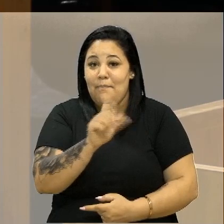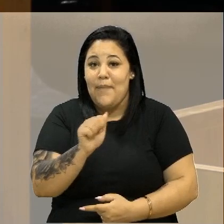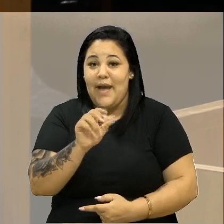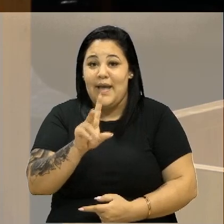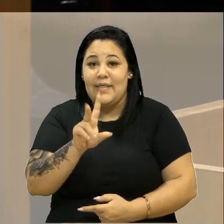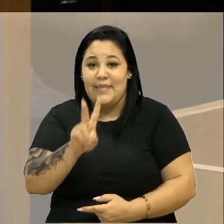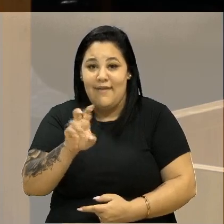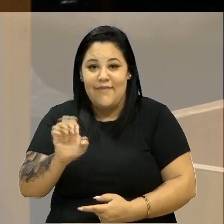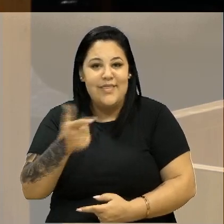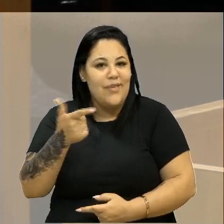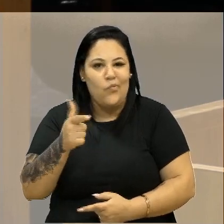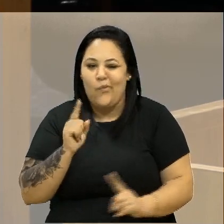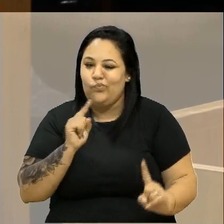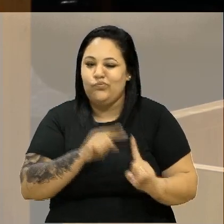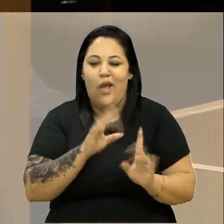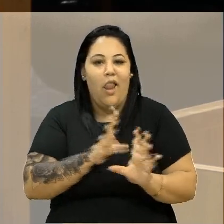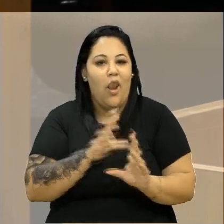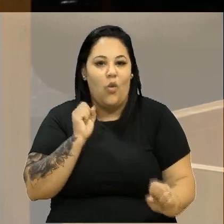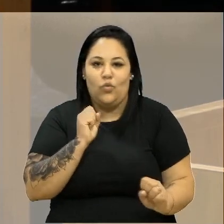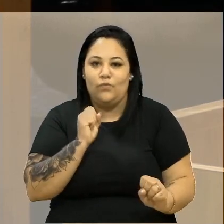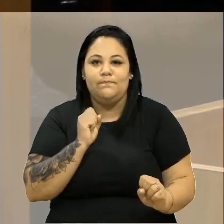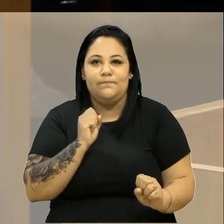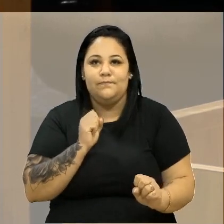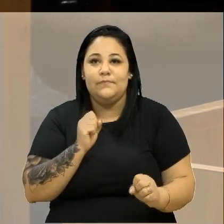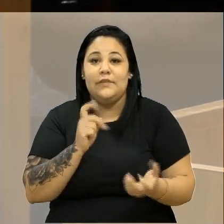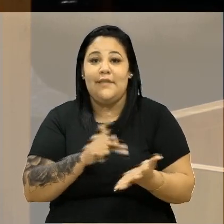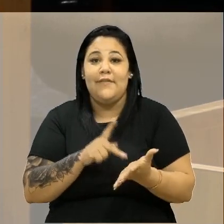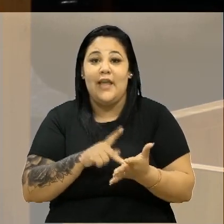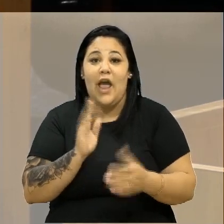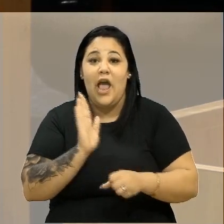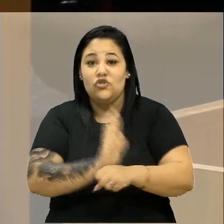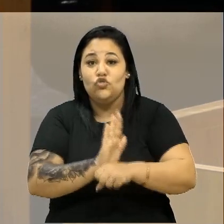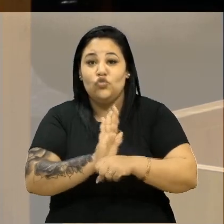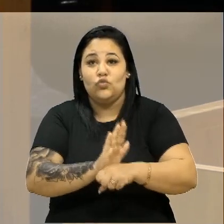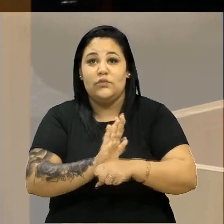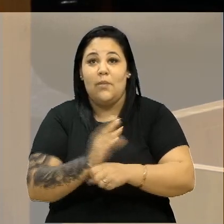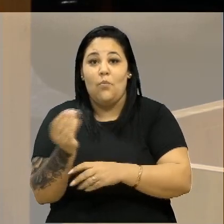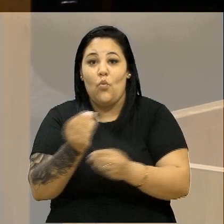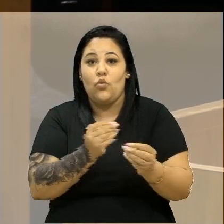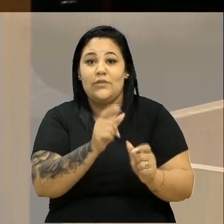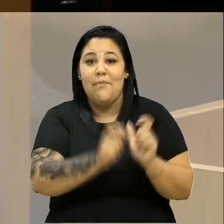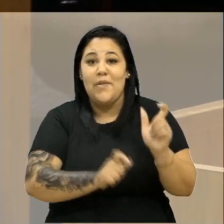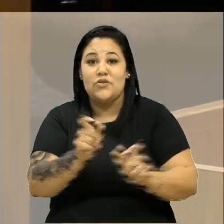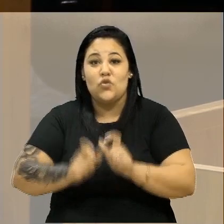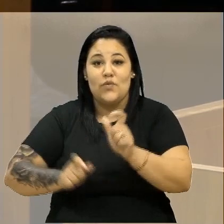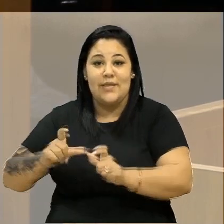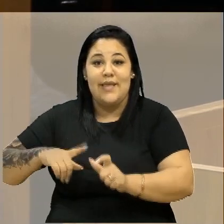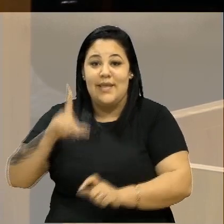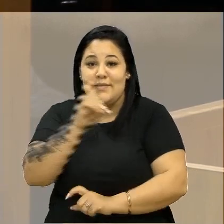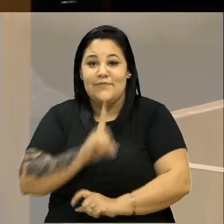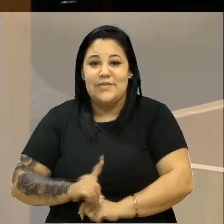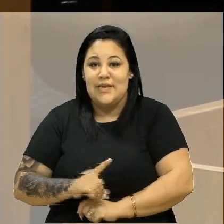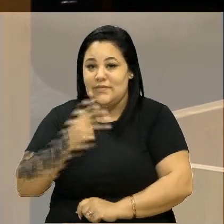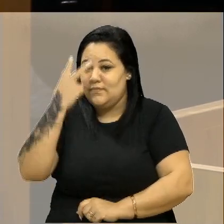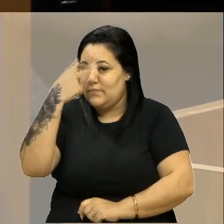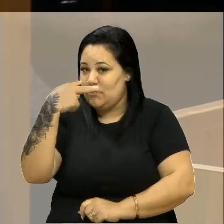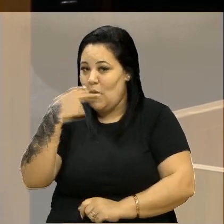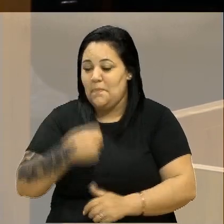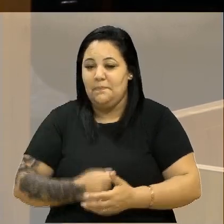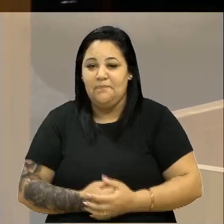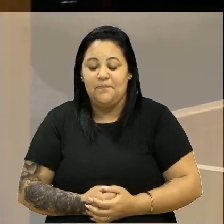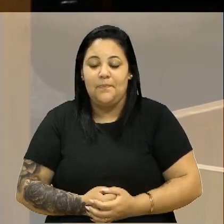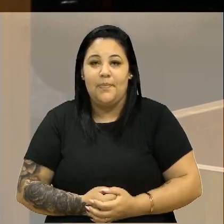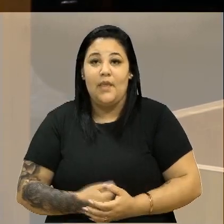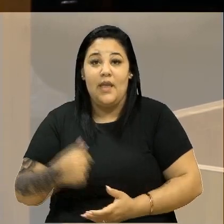lucrativos, que ela, na verdade, auxilia muitos usuários com deficiência visual. E eu